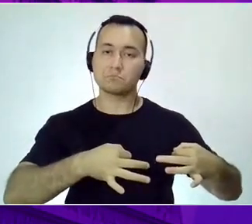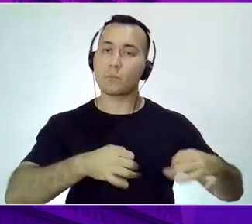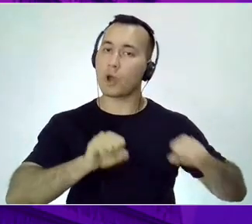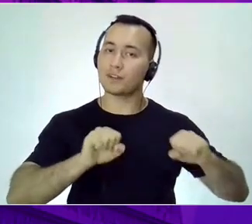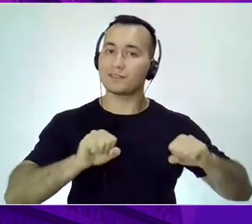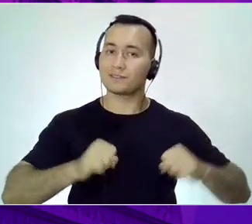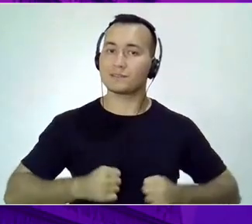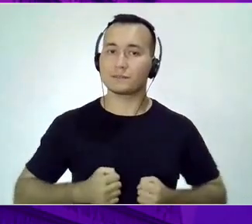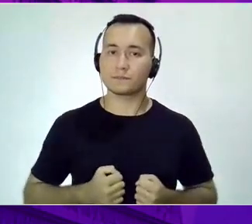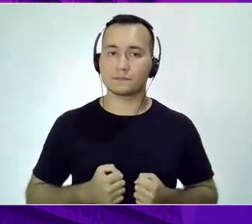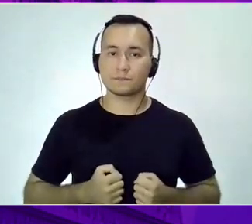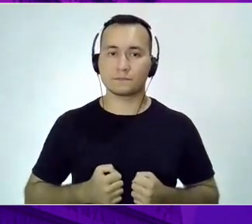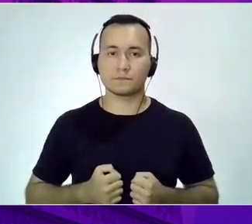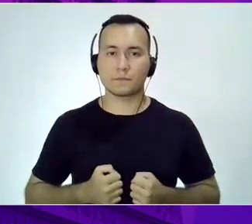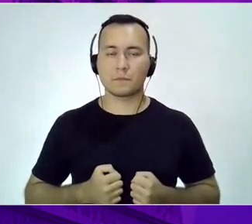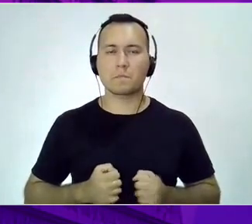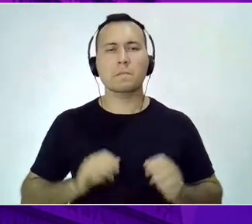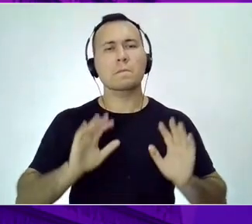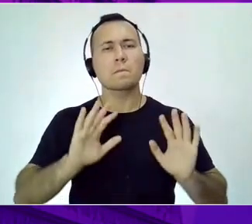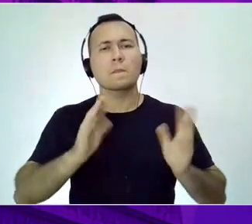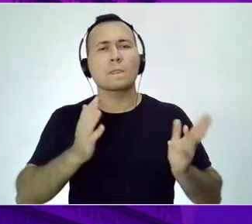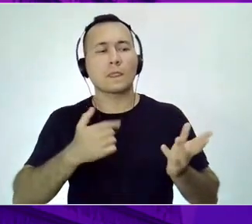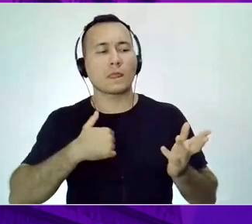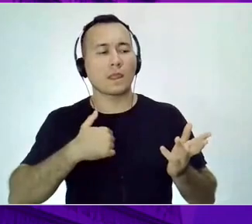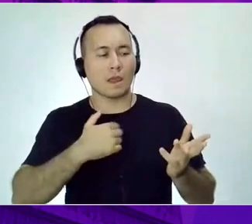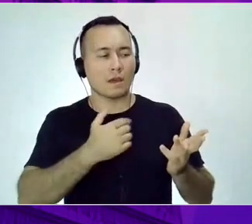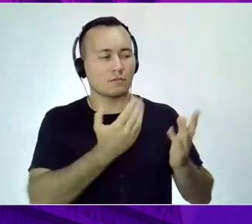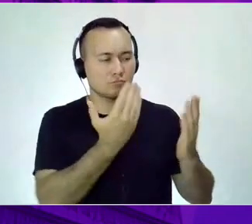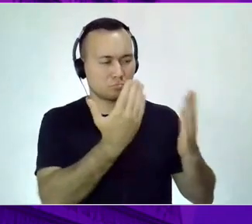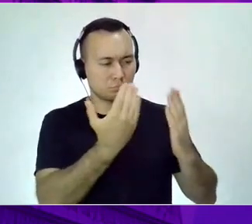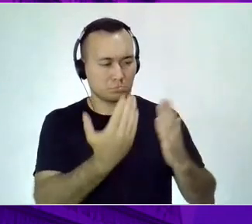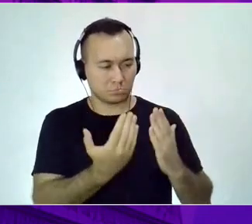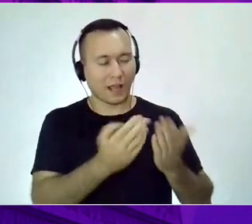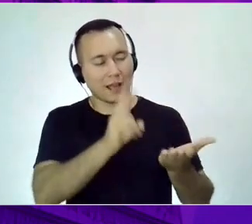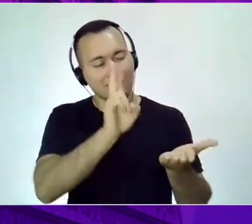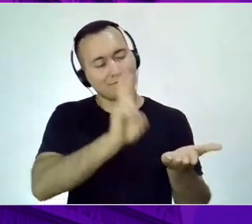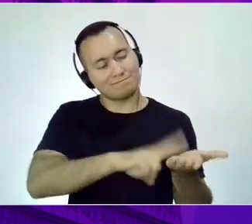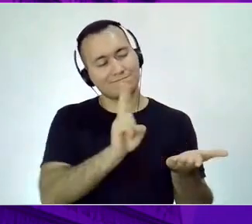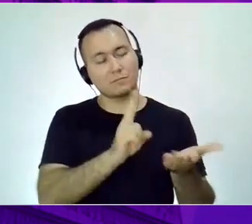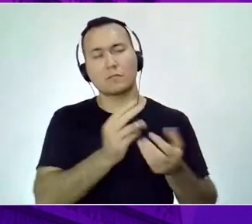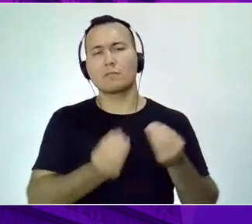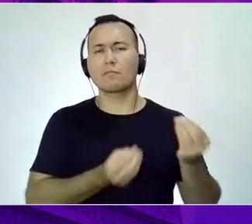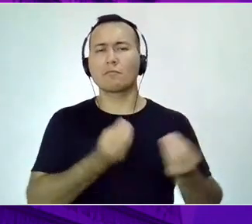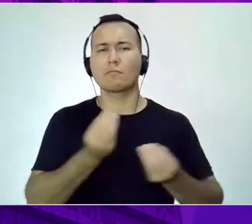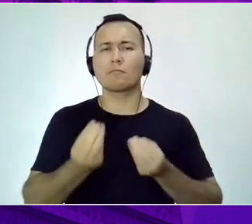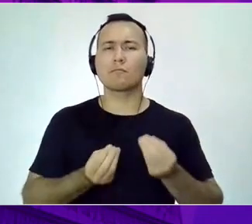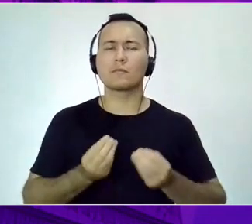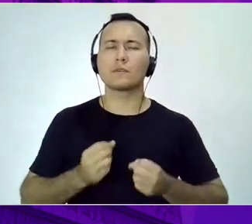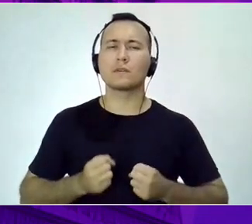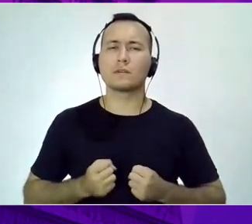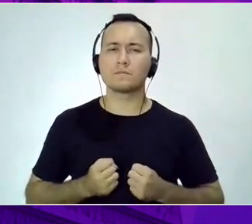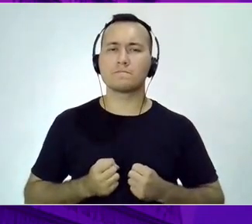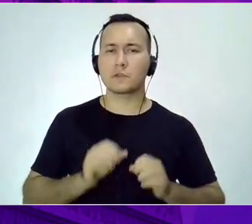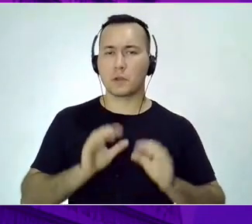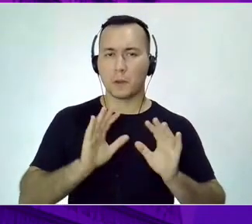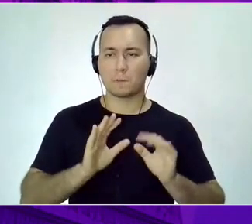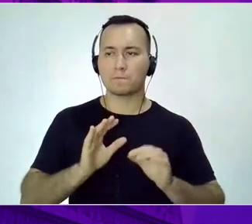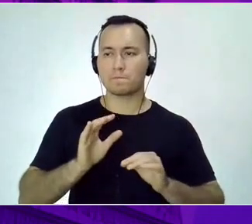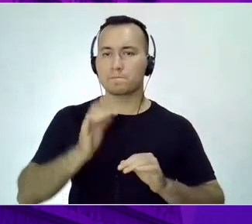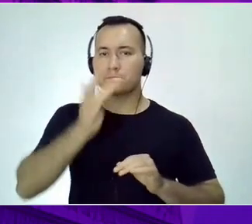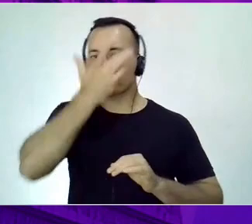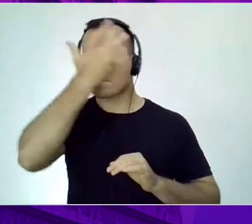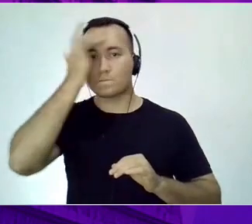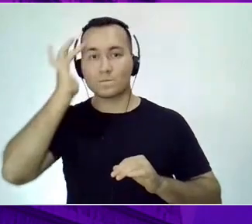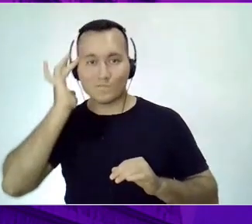Legal. E como é que eu valido isso? Para um ser humano, até pode ser muito claro que aquelas duas respostas são equivalentes.